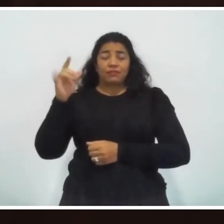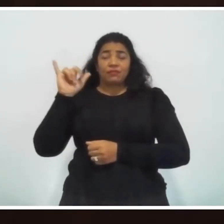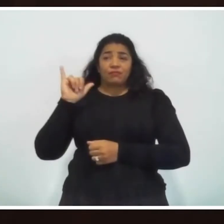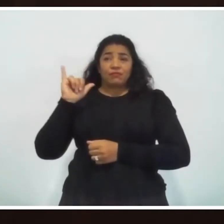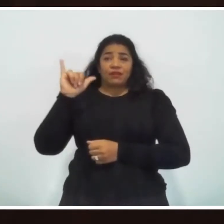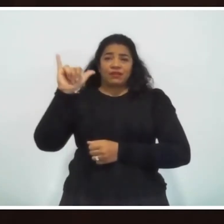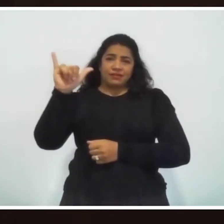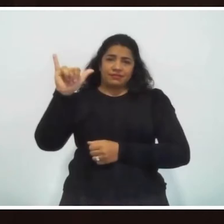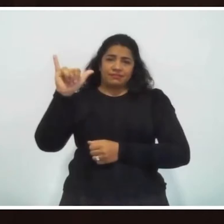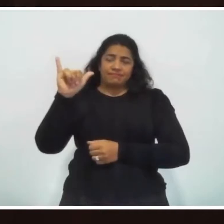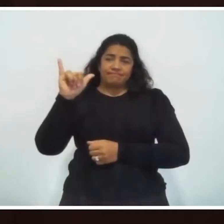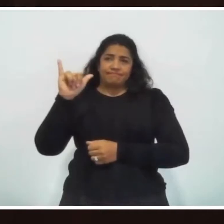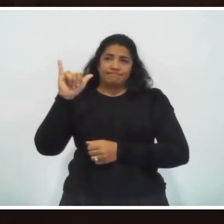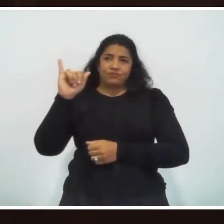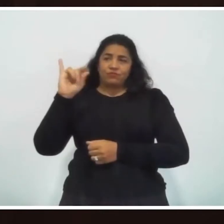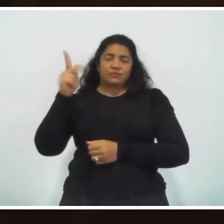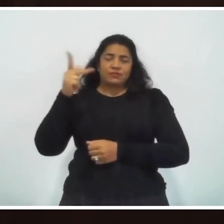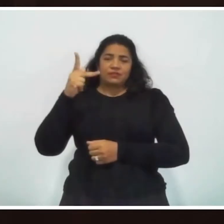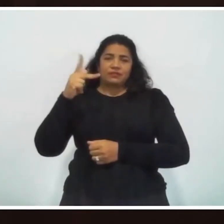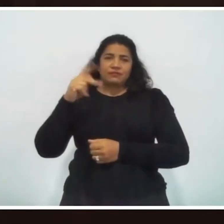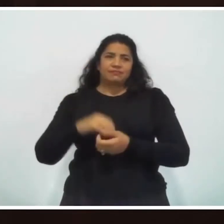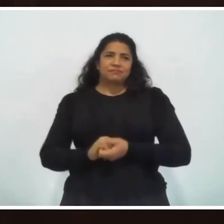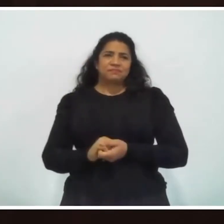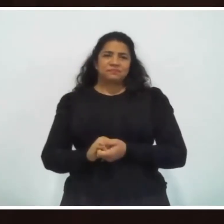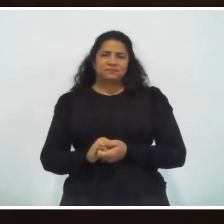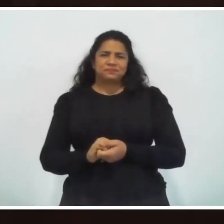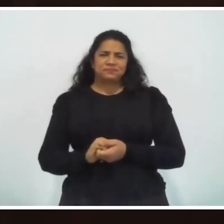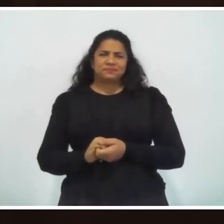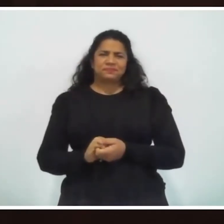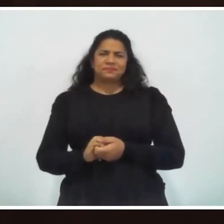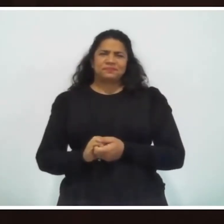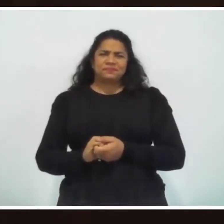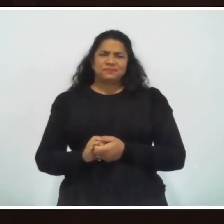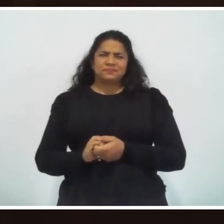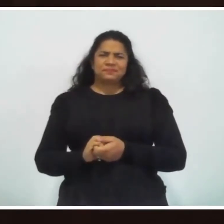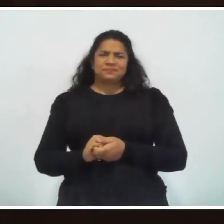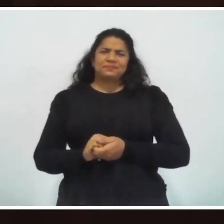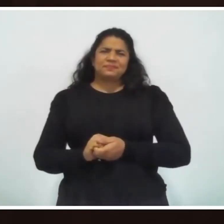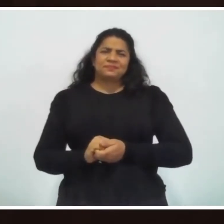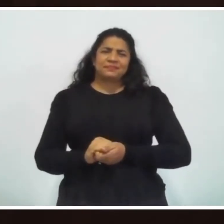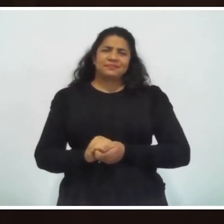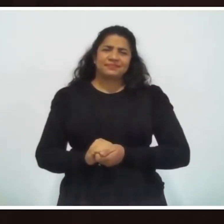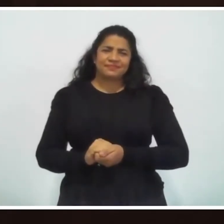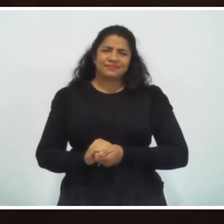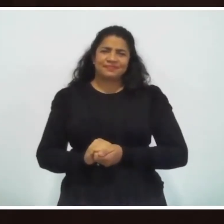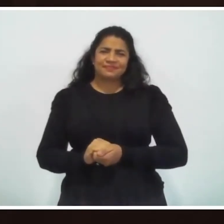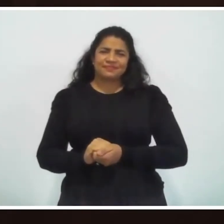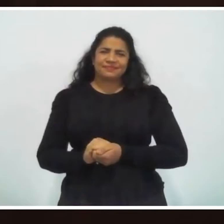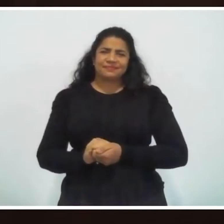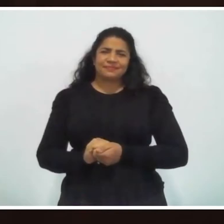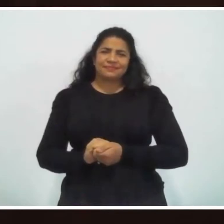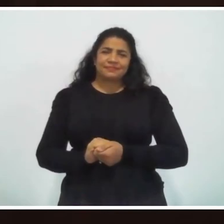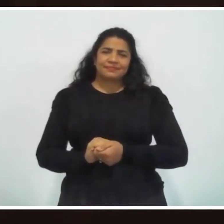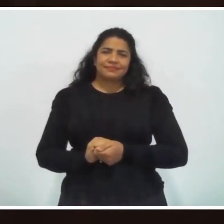nosso DNA, certo? Na espiral da nossa DNA tem essa assinatura de Deus,